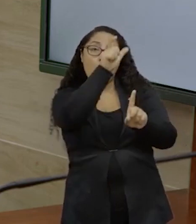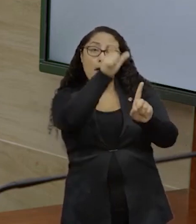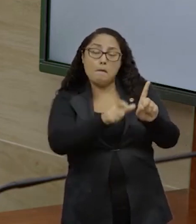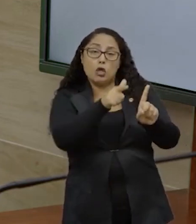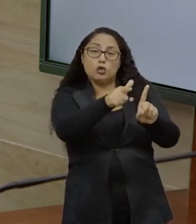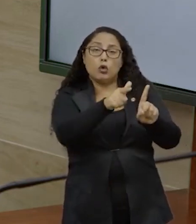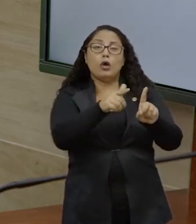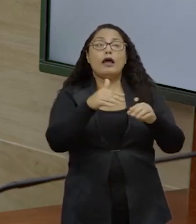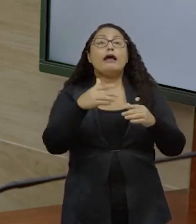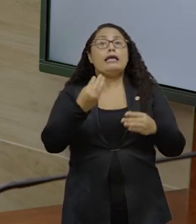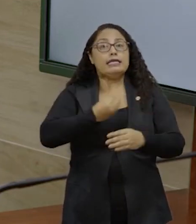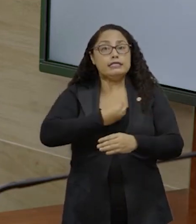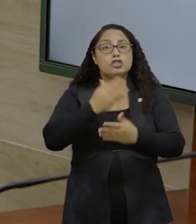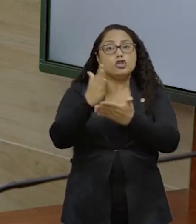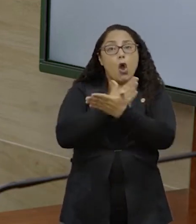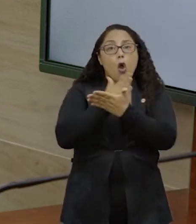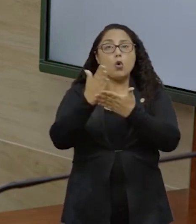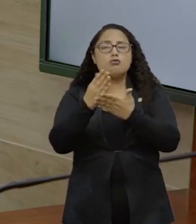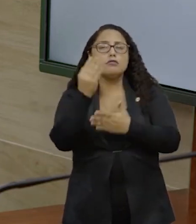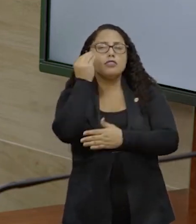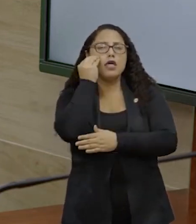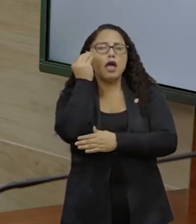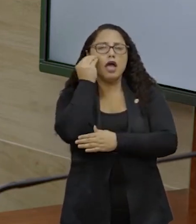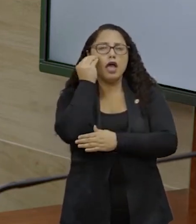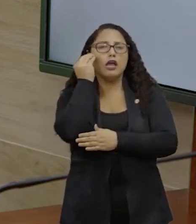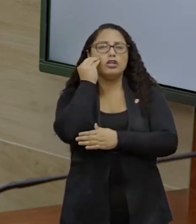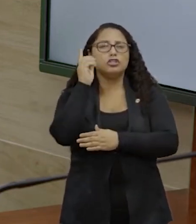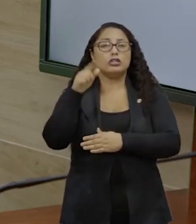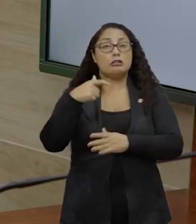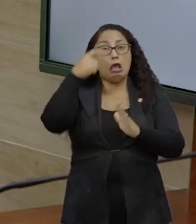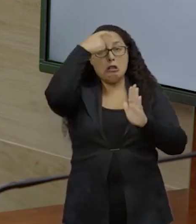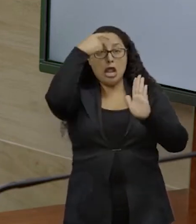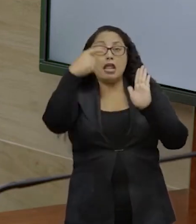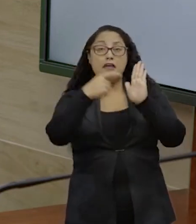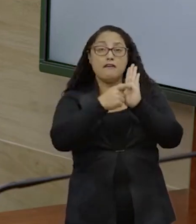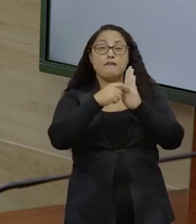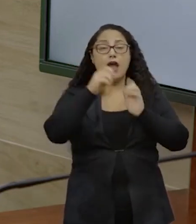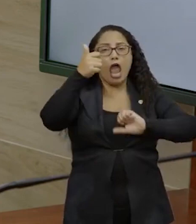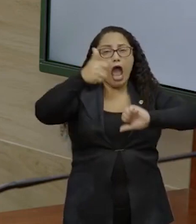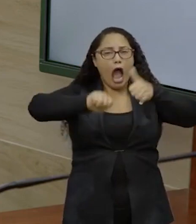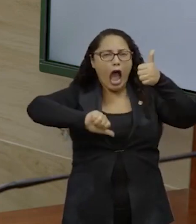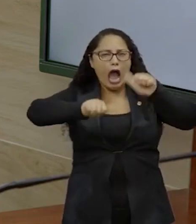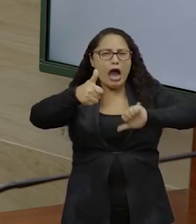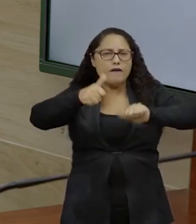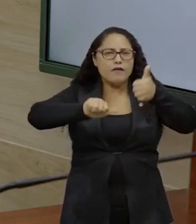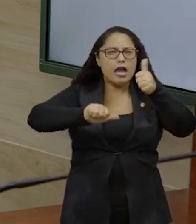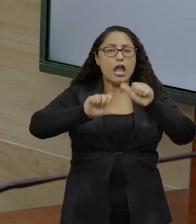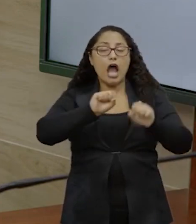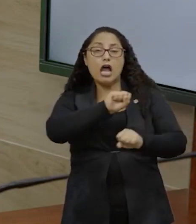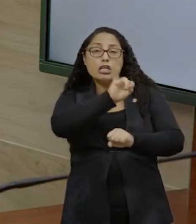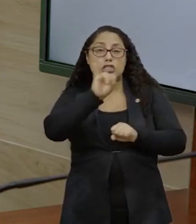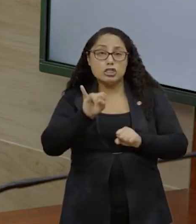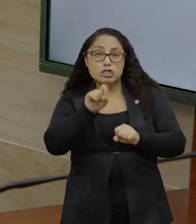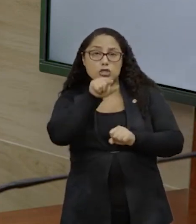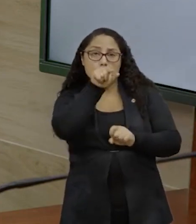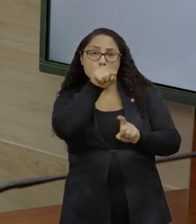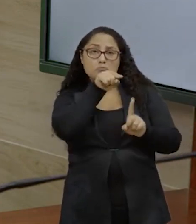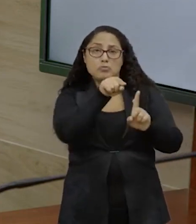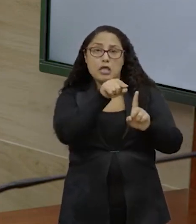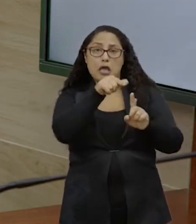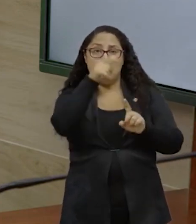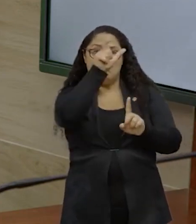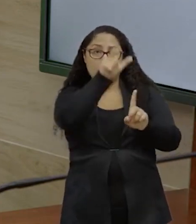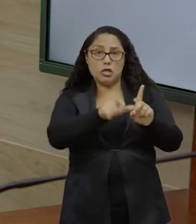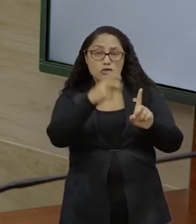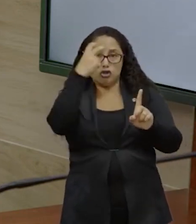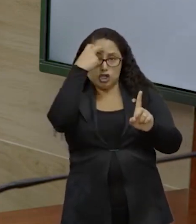pessoa, né? Tanto que até existem, né, alguns testes da inteligência artificial que vão avaliar se um determinado